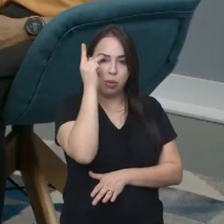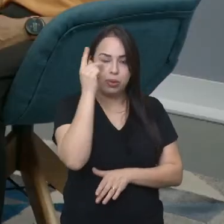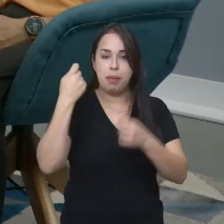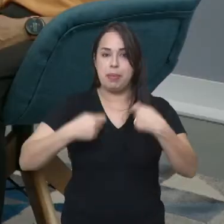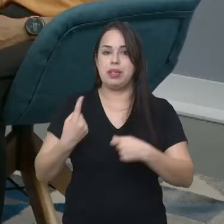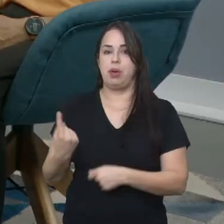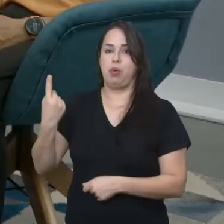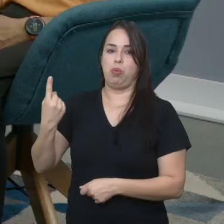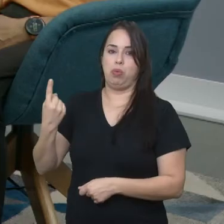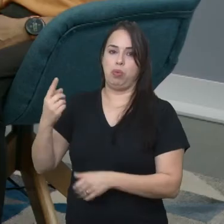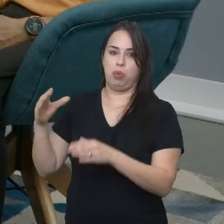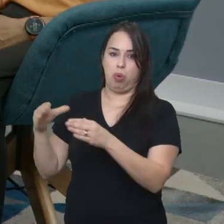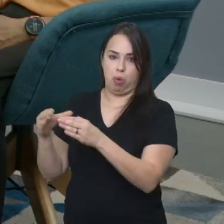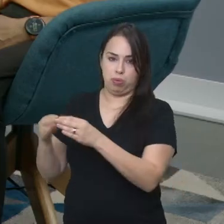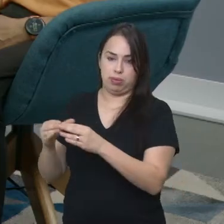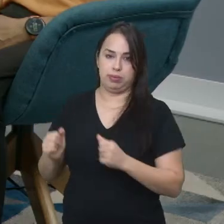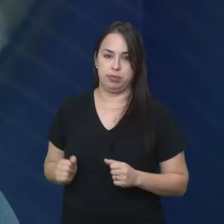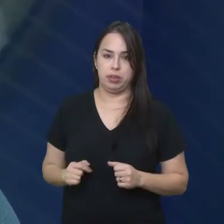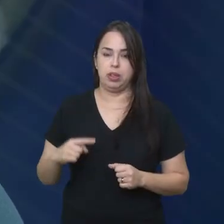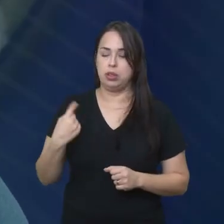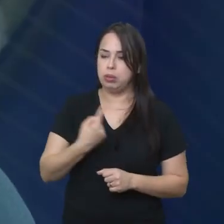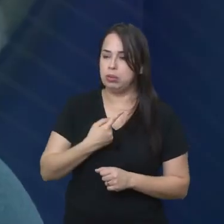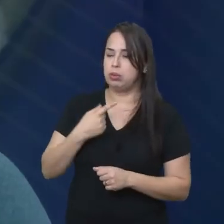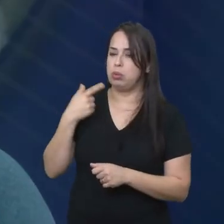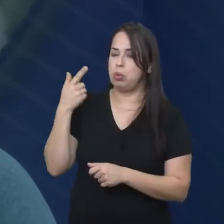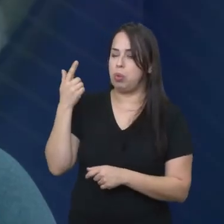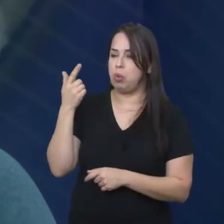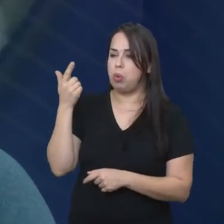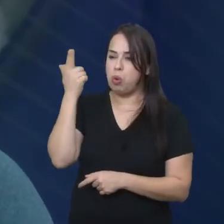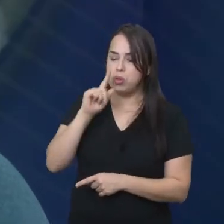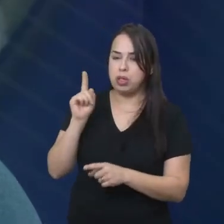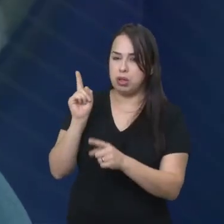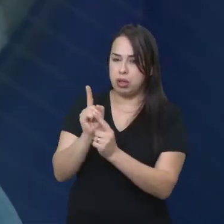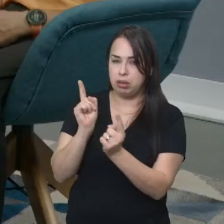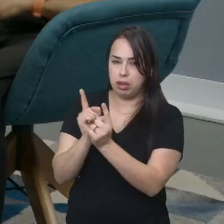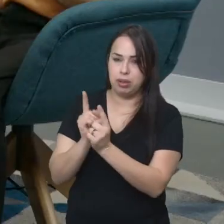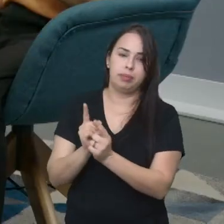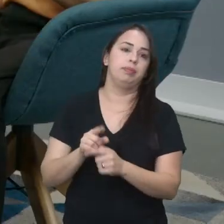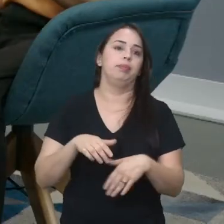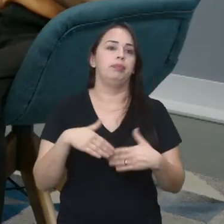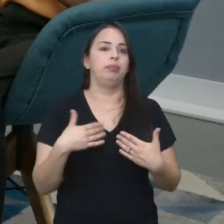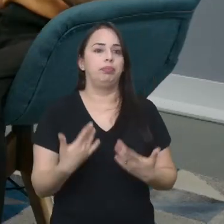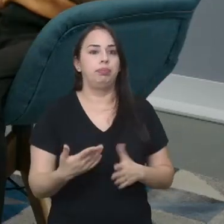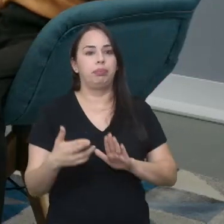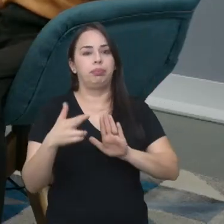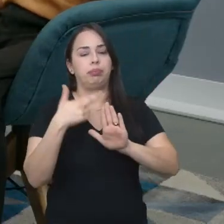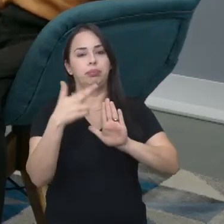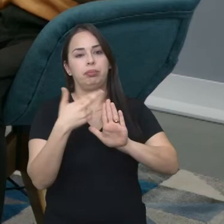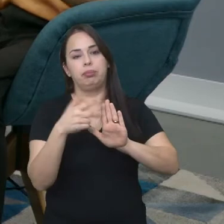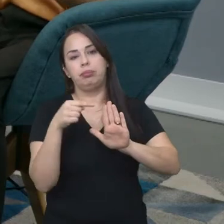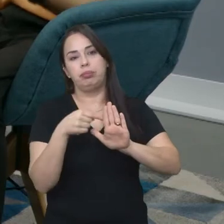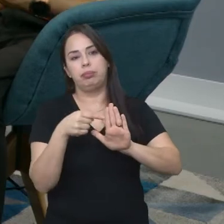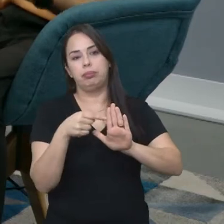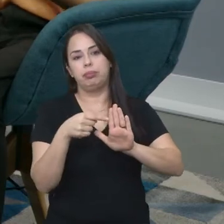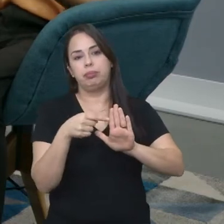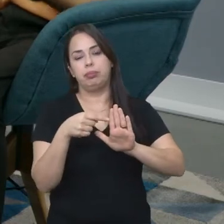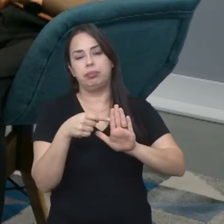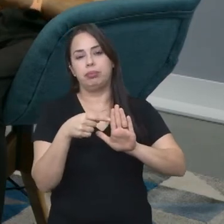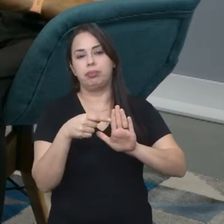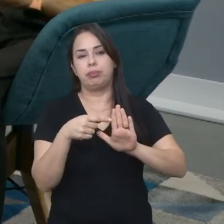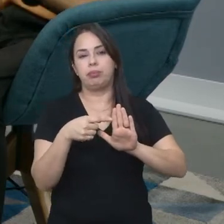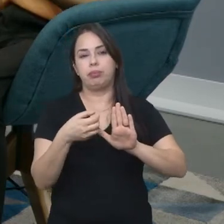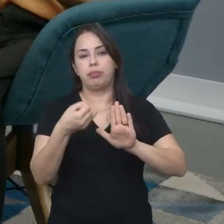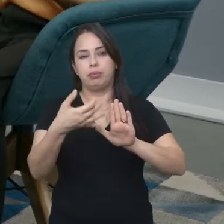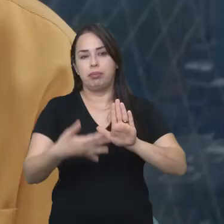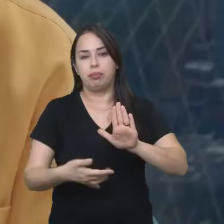e leste. A gente está conseguindo atender a nossa demanda, Alessandro? Então, a resolução do CONANDA, ela vai trazer um parâmetro